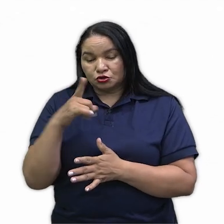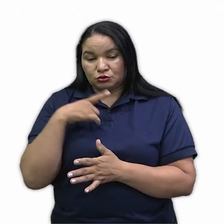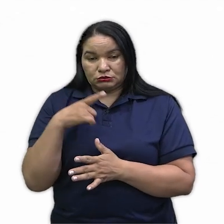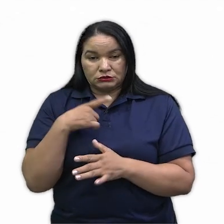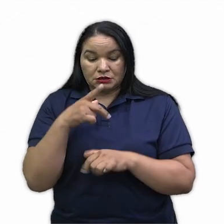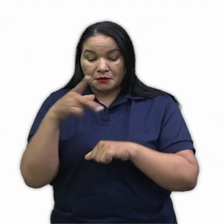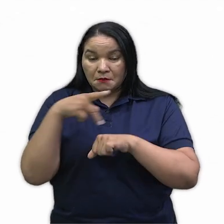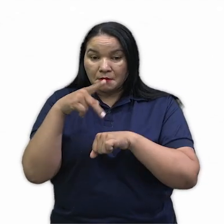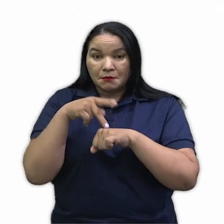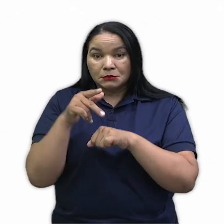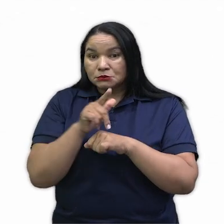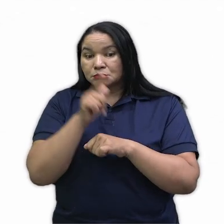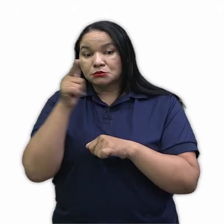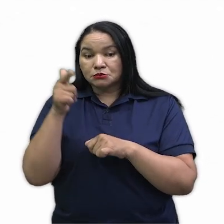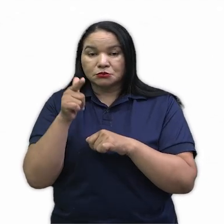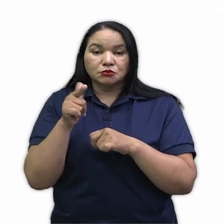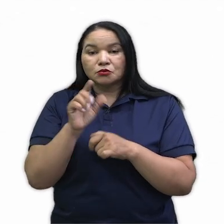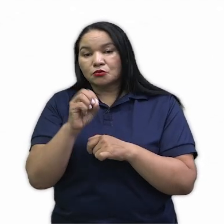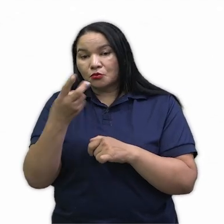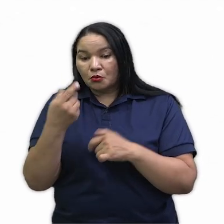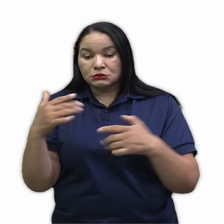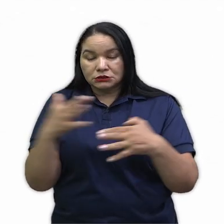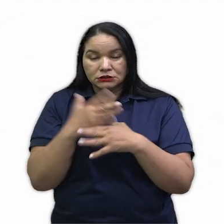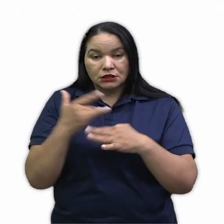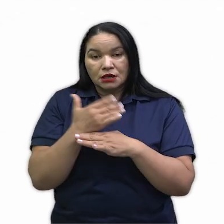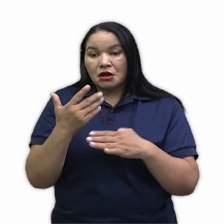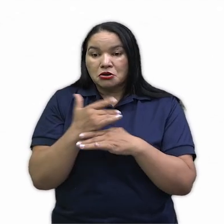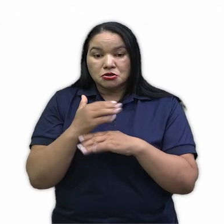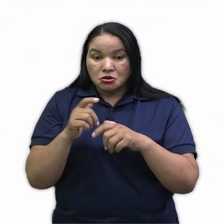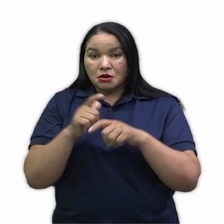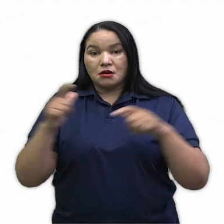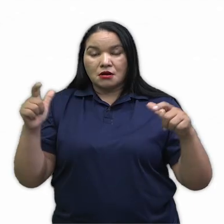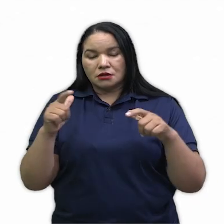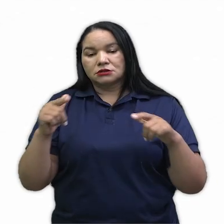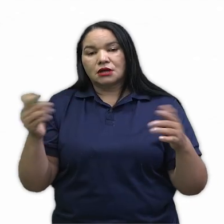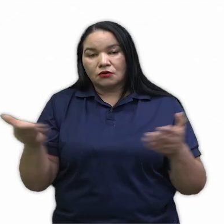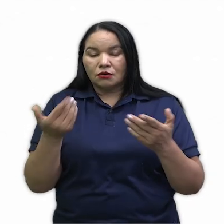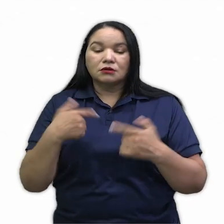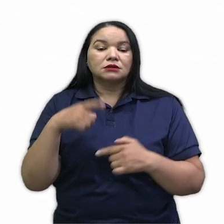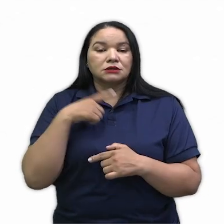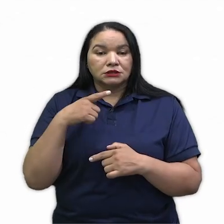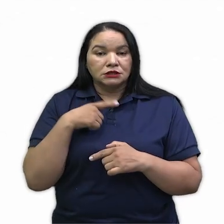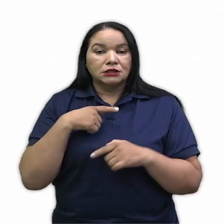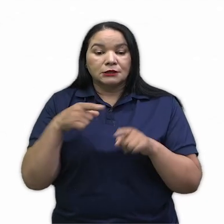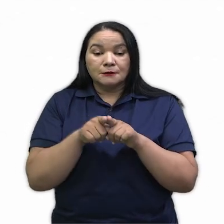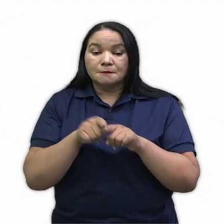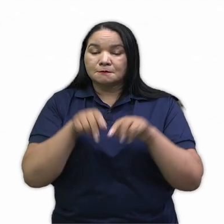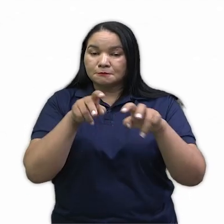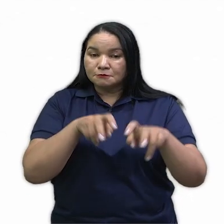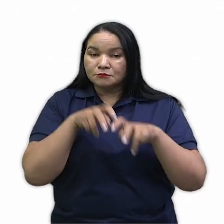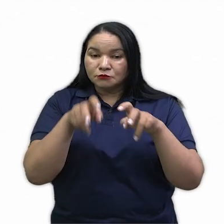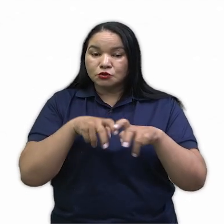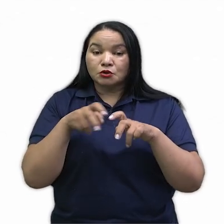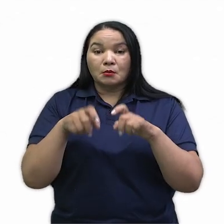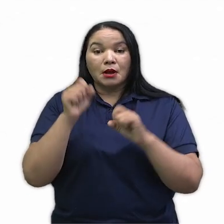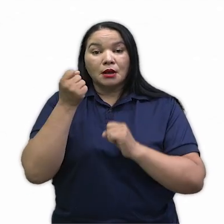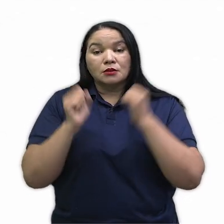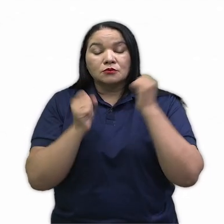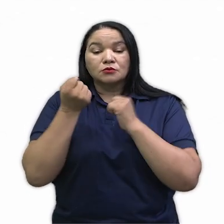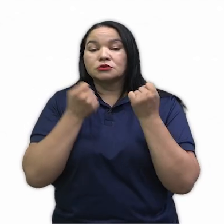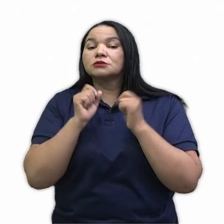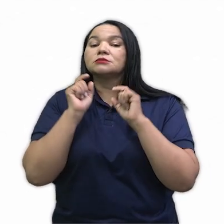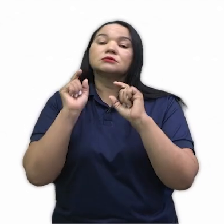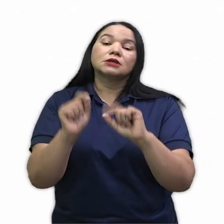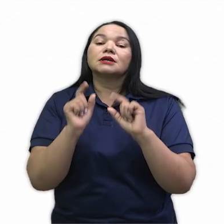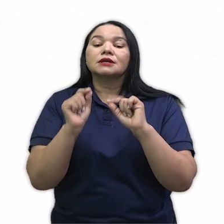nas grandes cidades, hoje em dia já estão indo para o campo também. E é aí que surge o quê? as agroindústrias, para estar mais